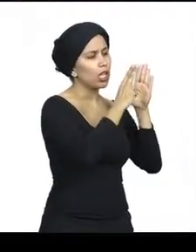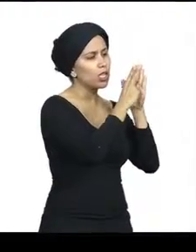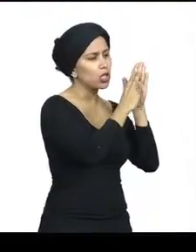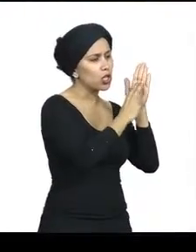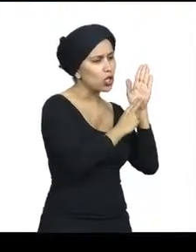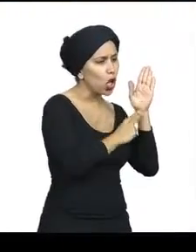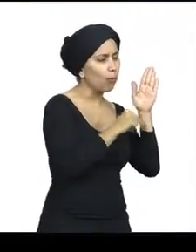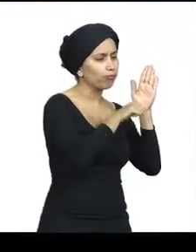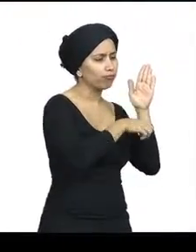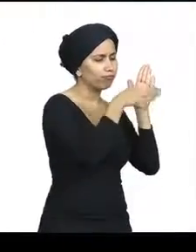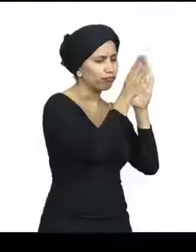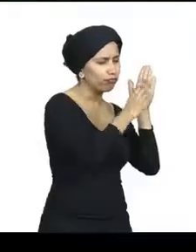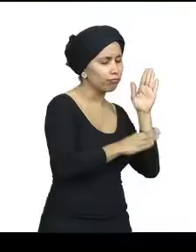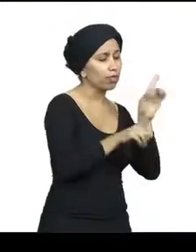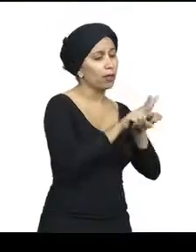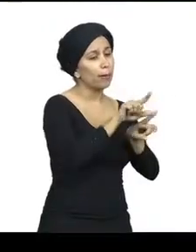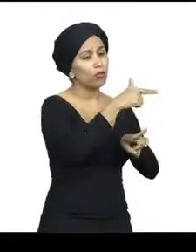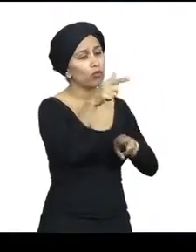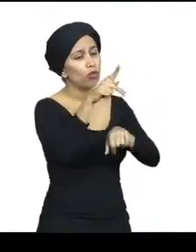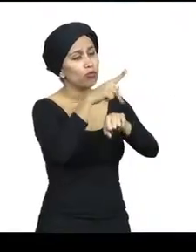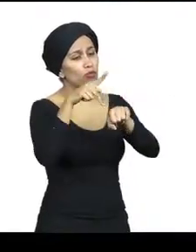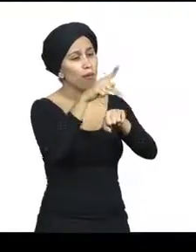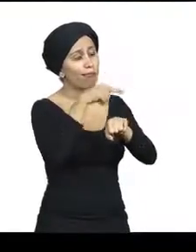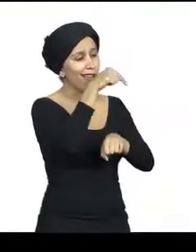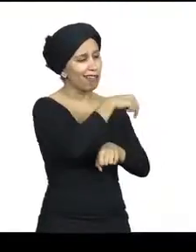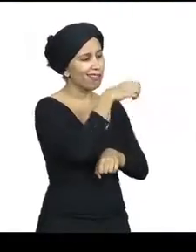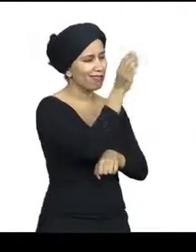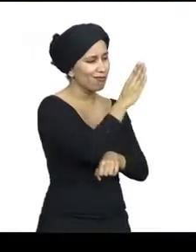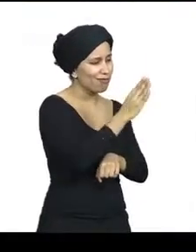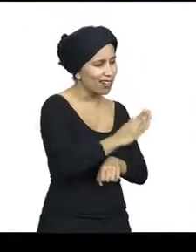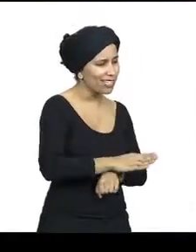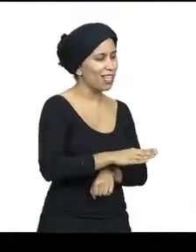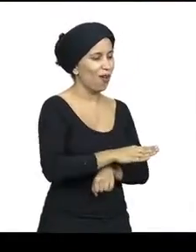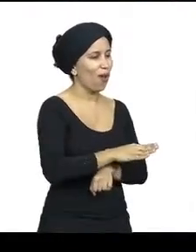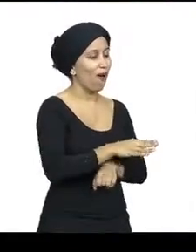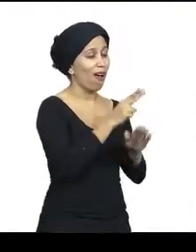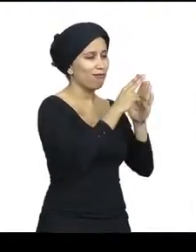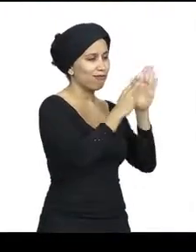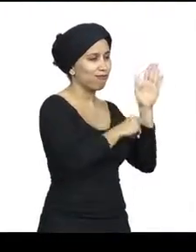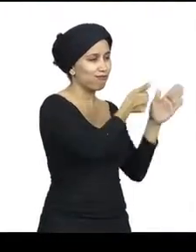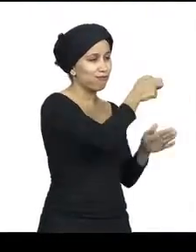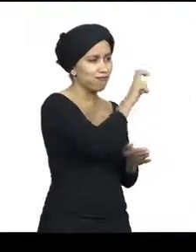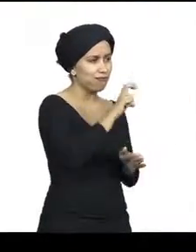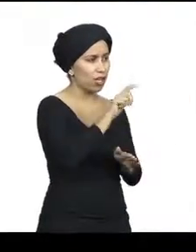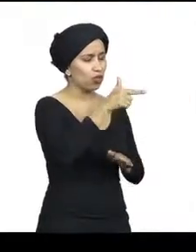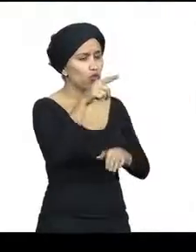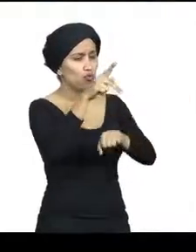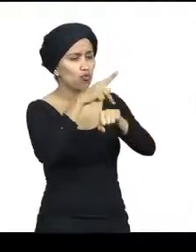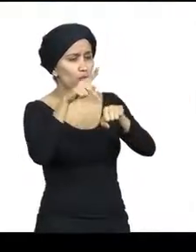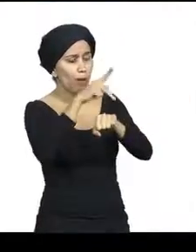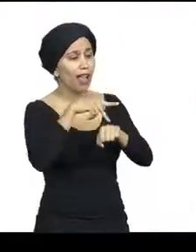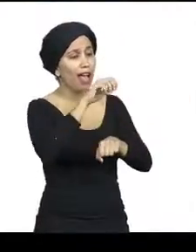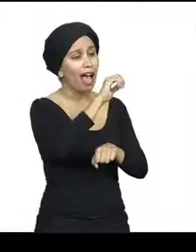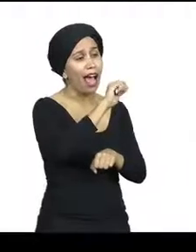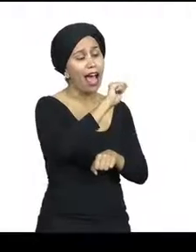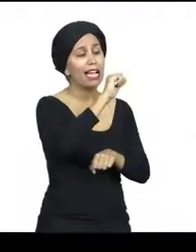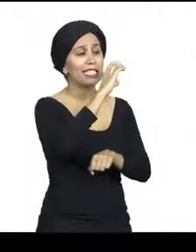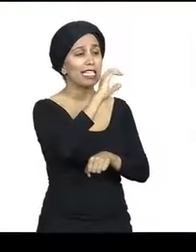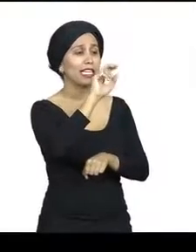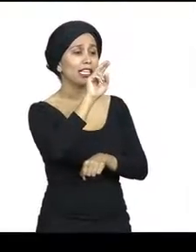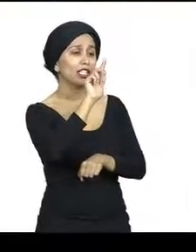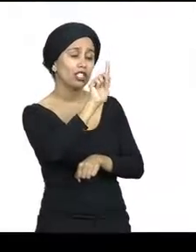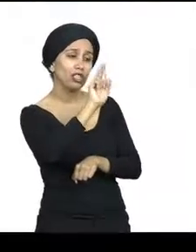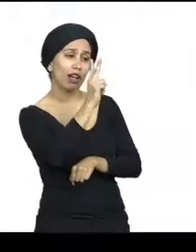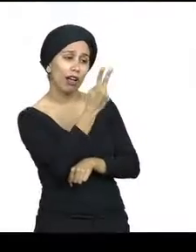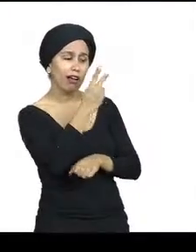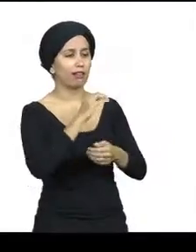e internacionais, a norma nacional NR15 e normas internacionais como a norma ACGH. A